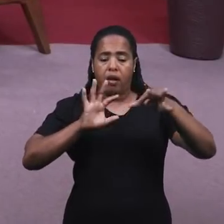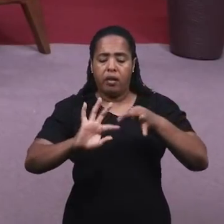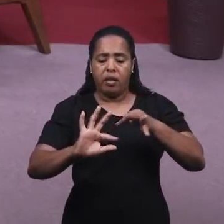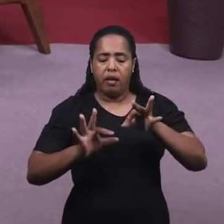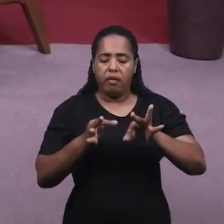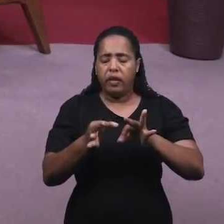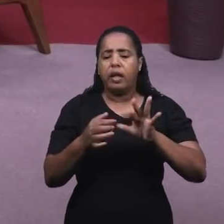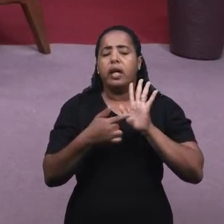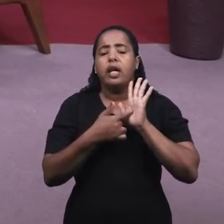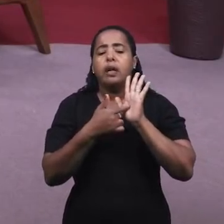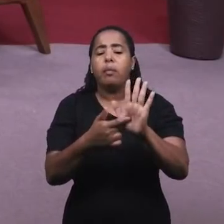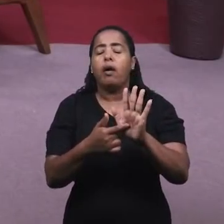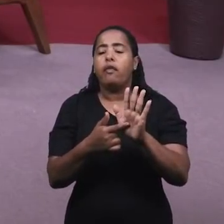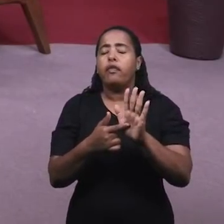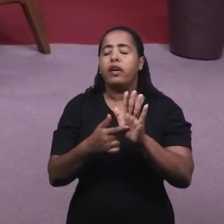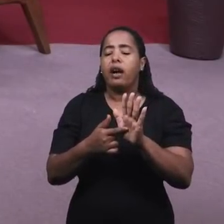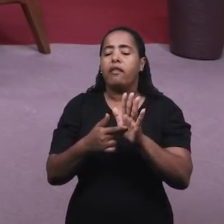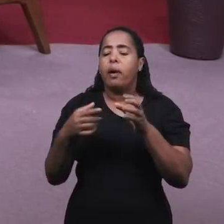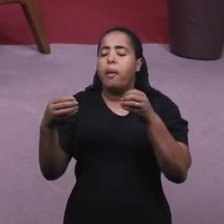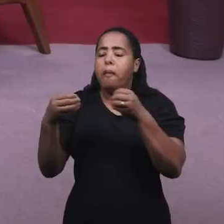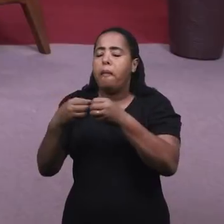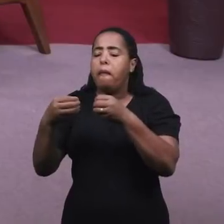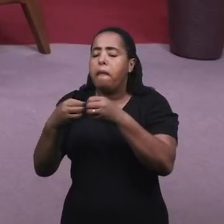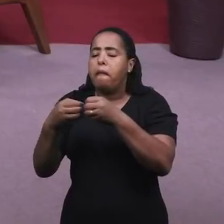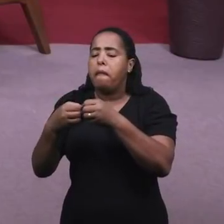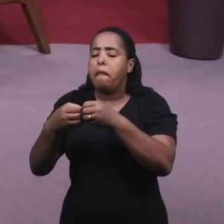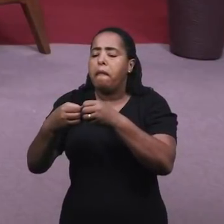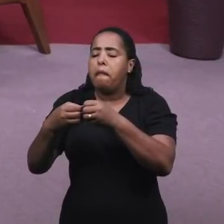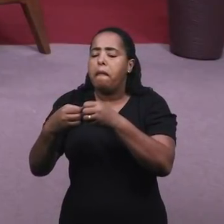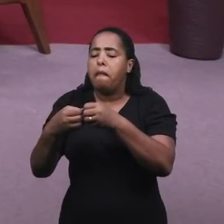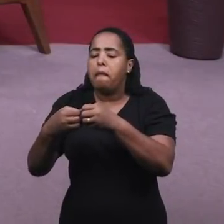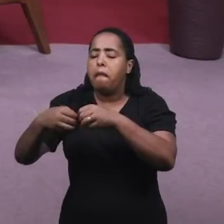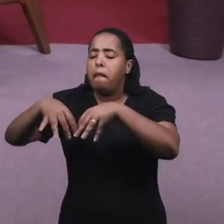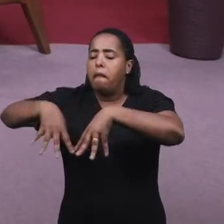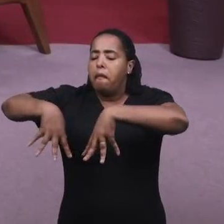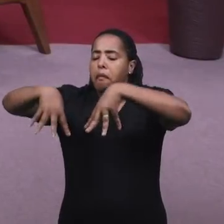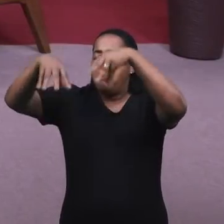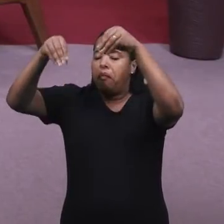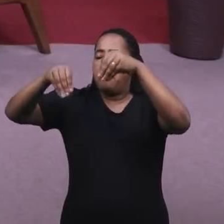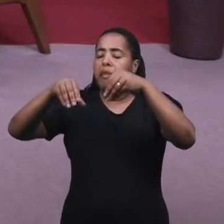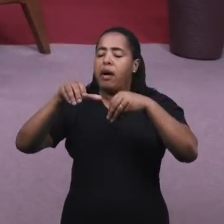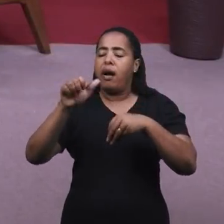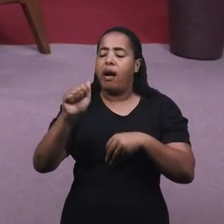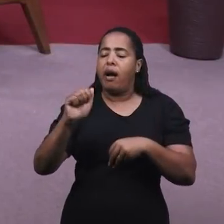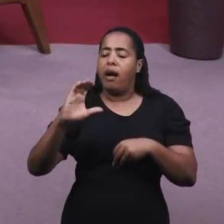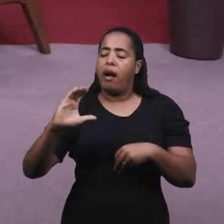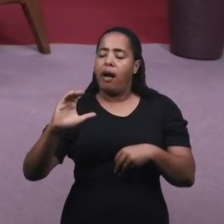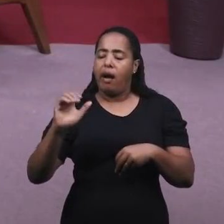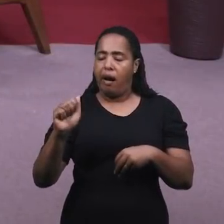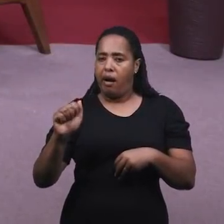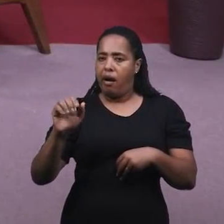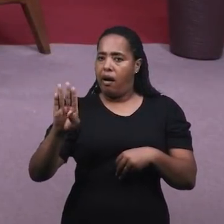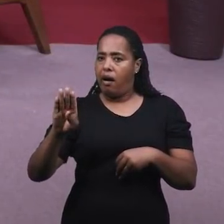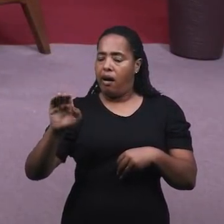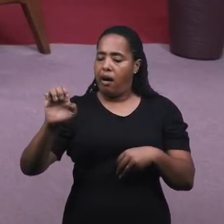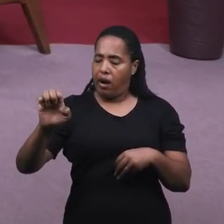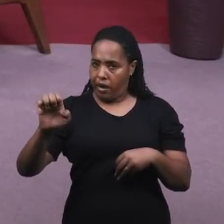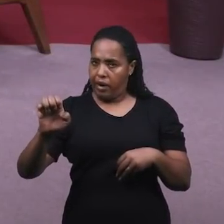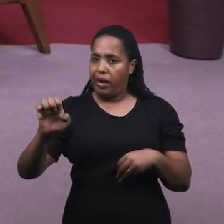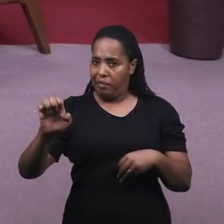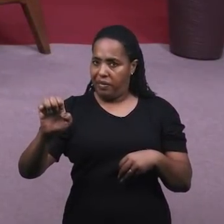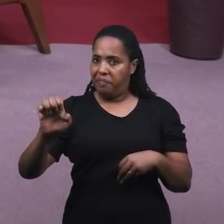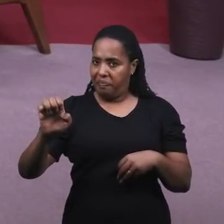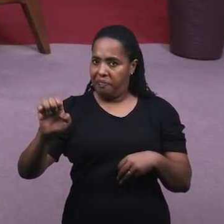do palácio de Acabe. Isso está no capítulo 21 de 1 Reis, onde está relatada